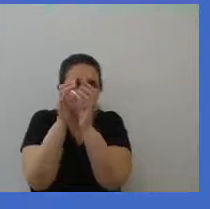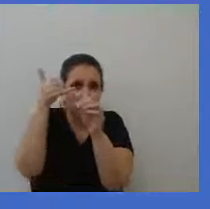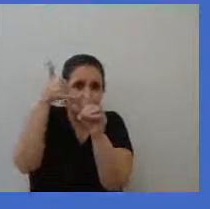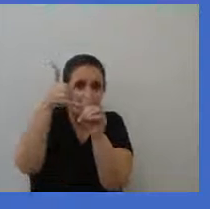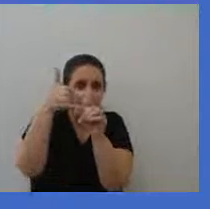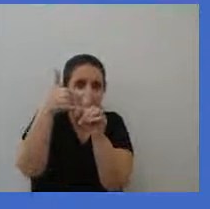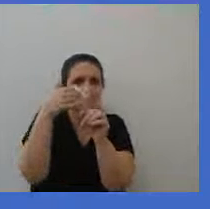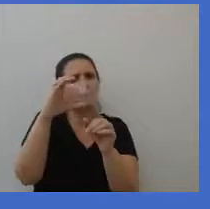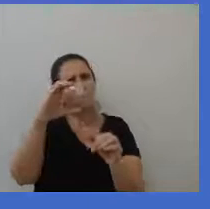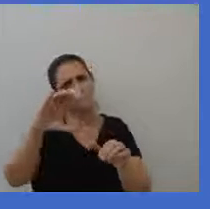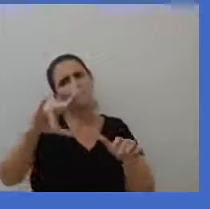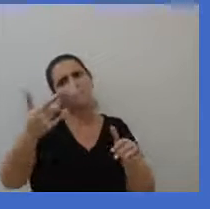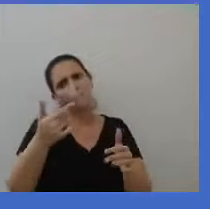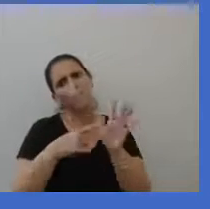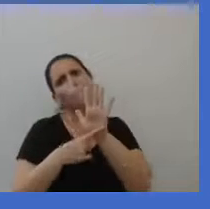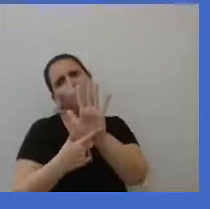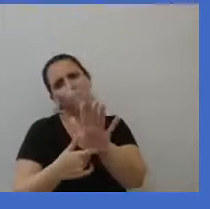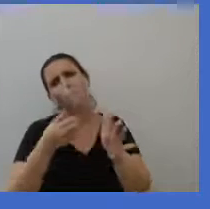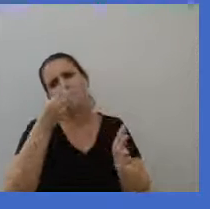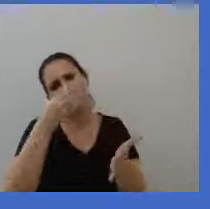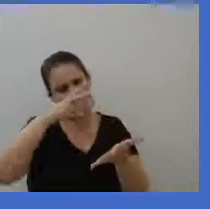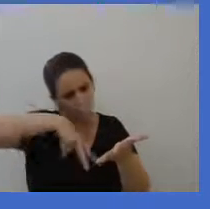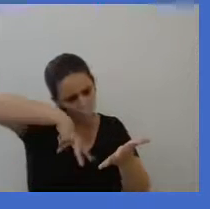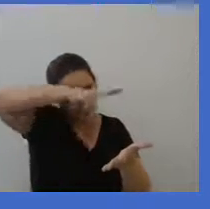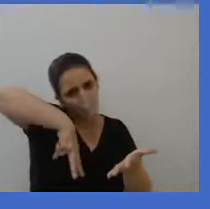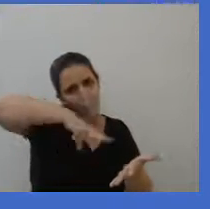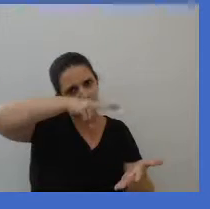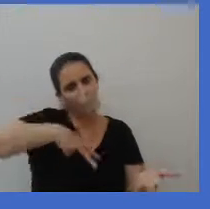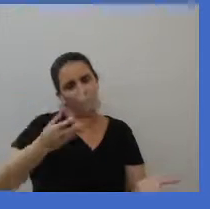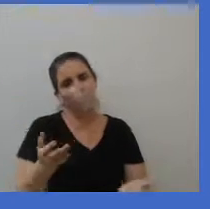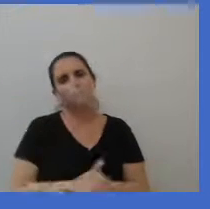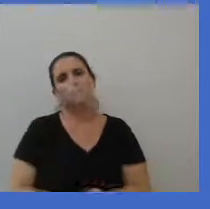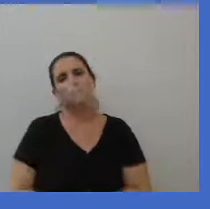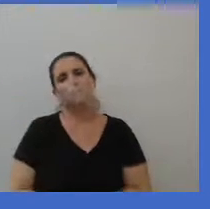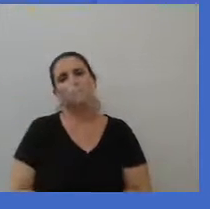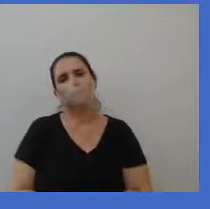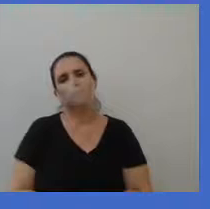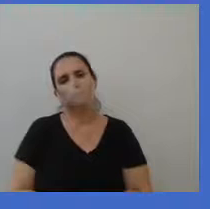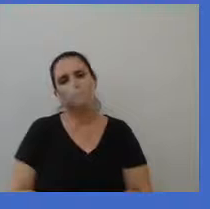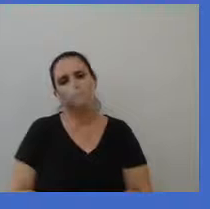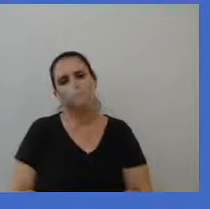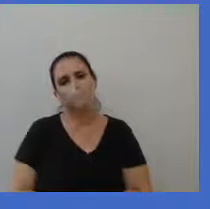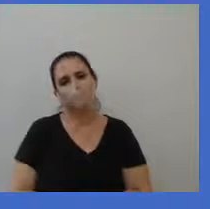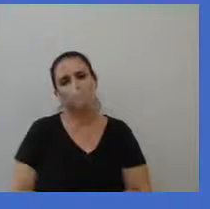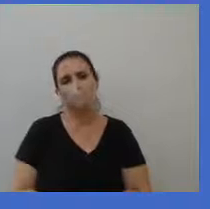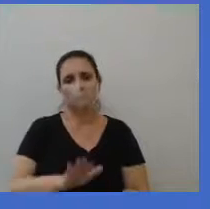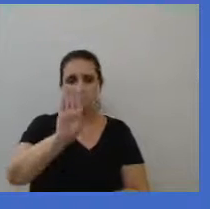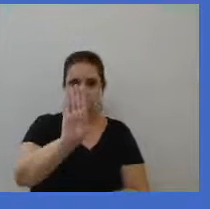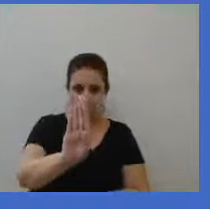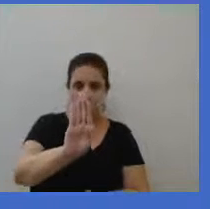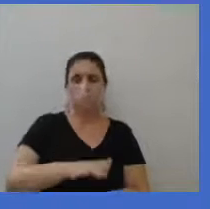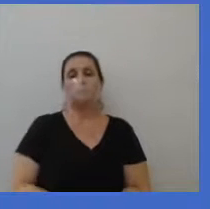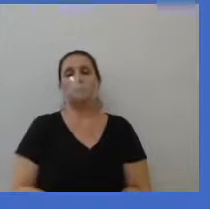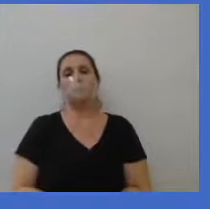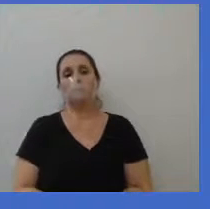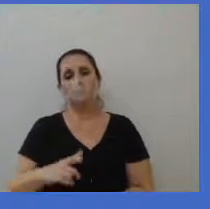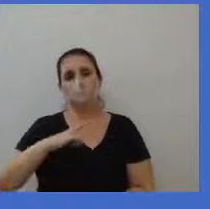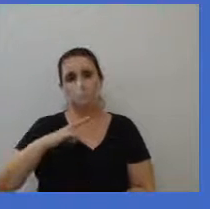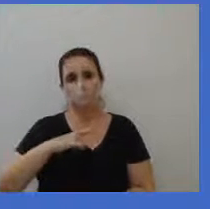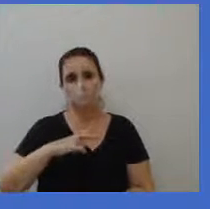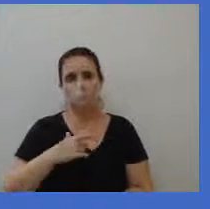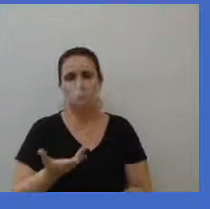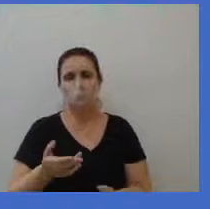nenhuma palavra de apoio. Bom dia é um exemplo de texto verbal, o emoji é um exemplo de texto